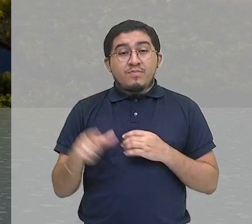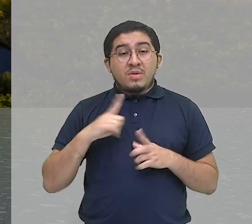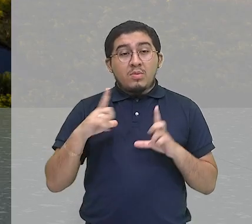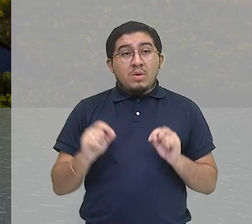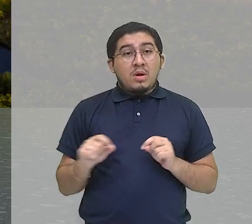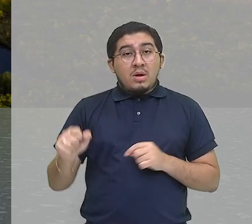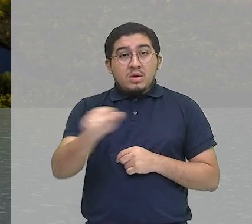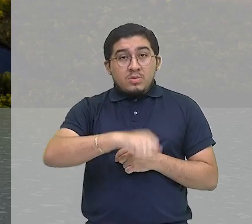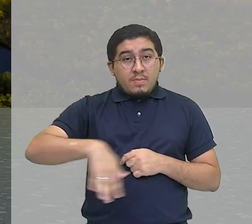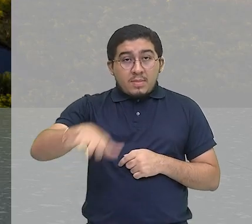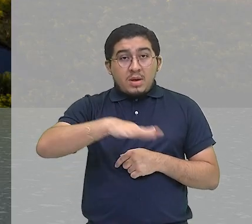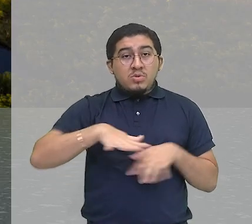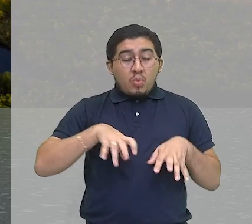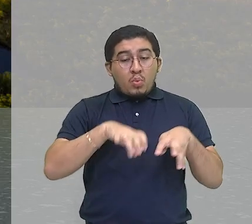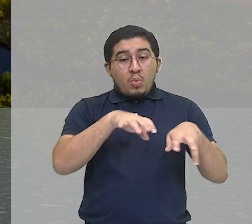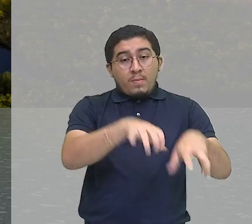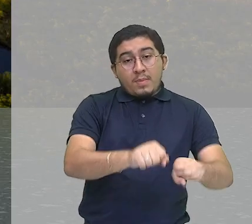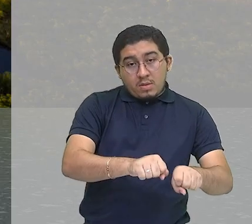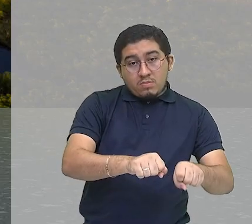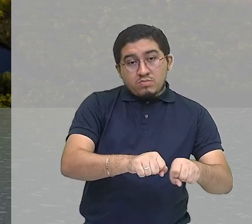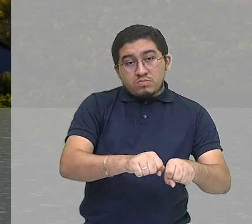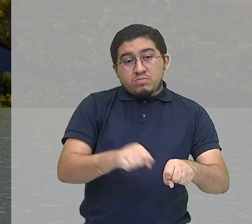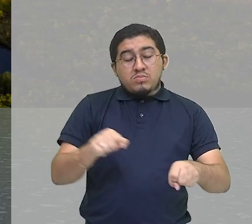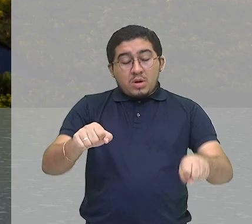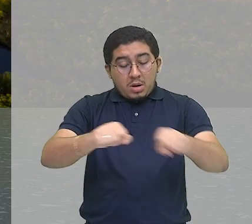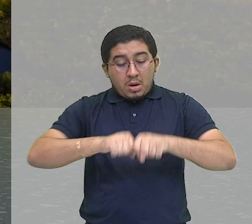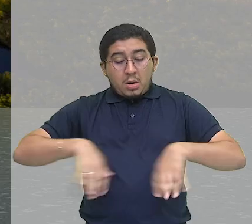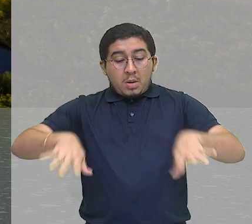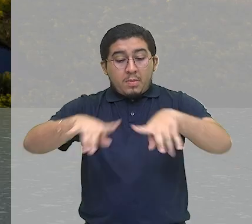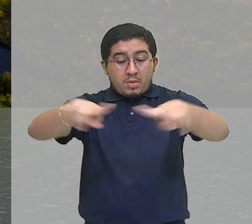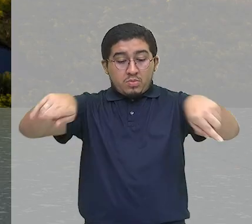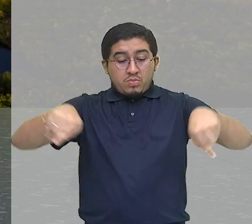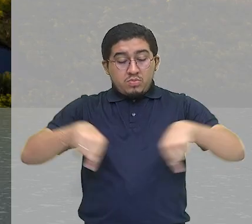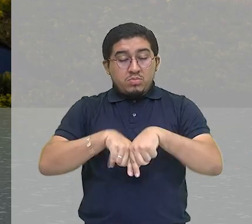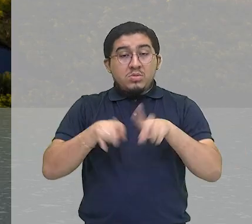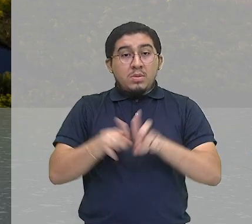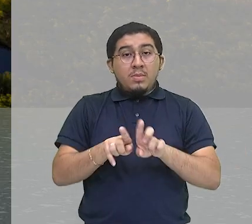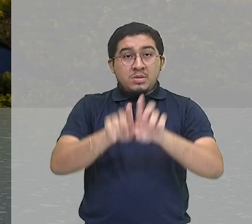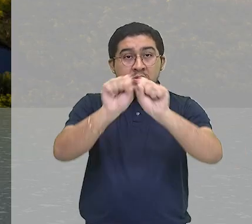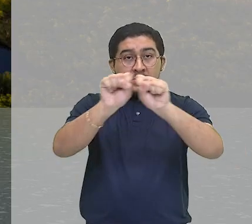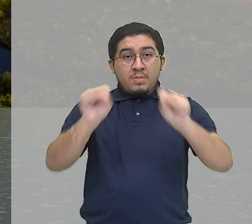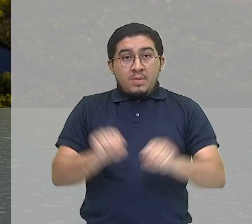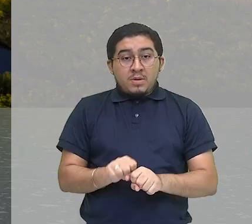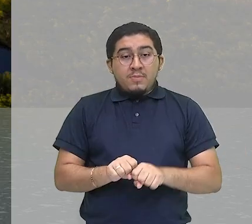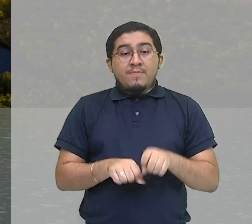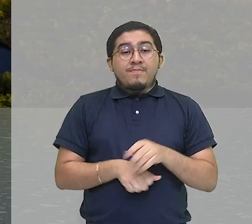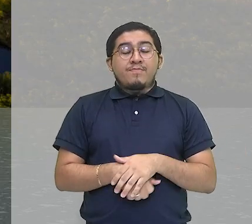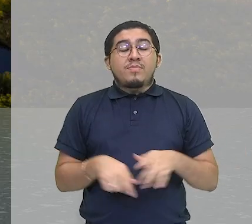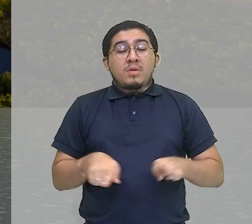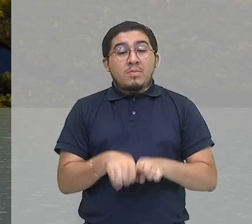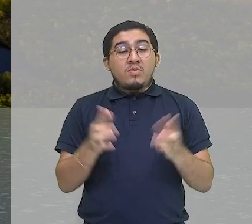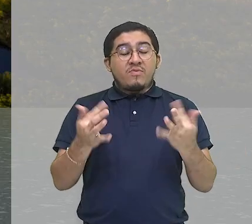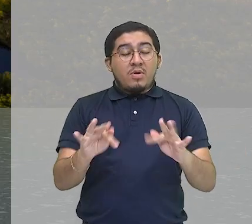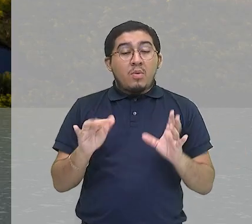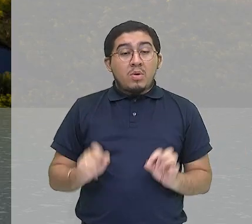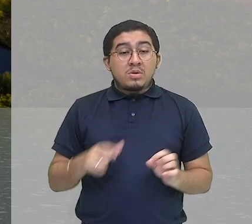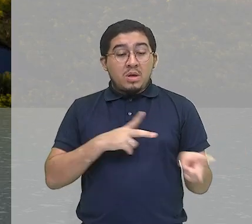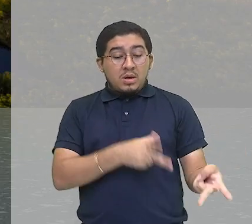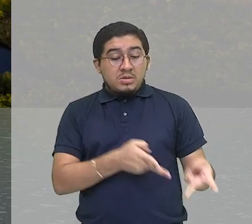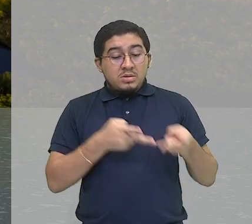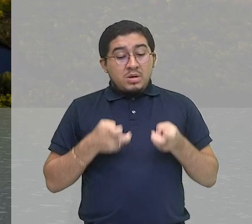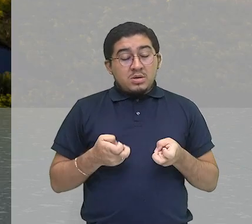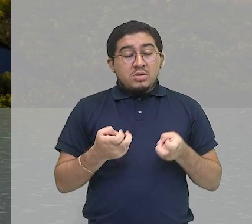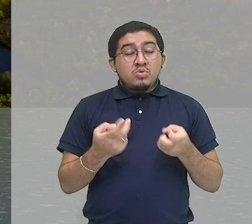a região amazônica de forma ampla e sistemática. E, por fim, extrair suas riquezas da